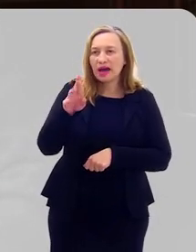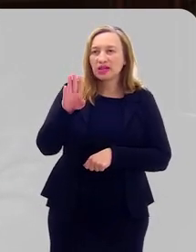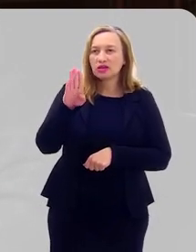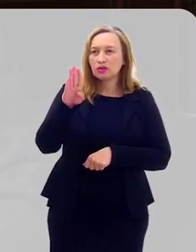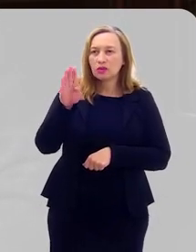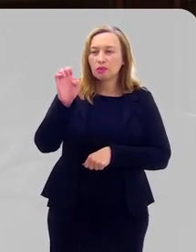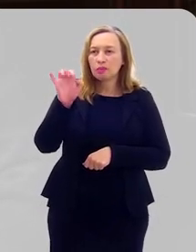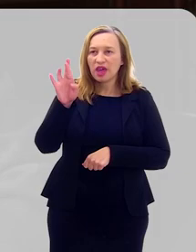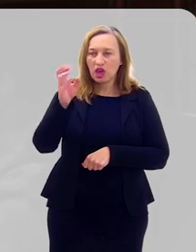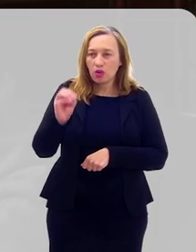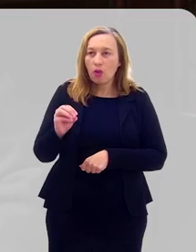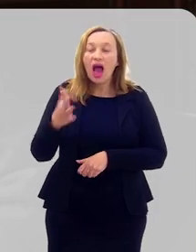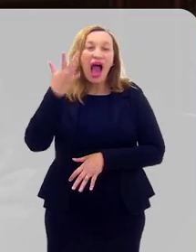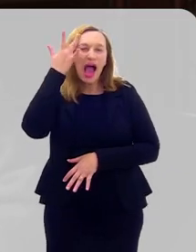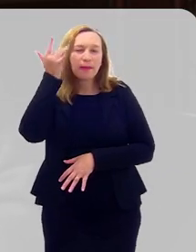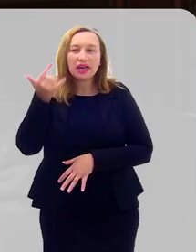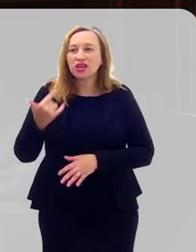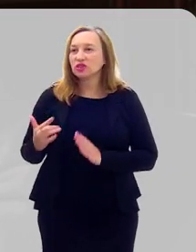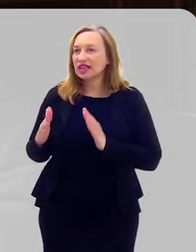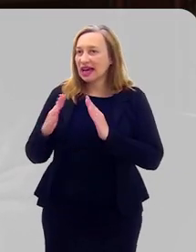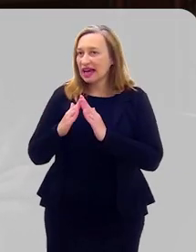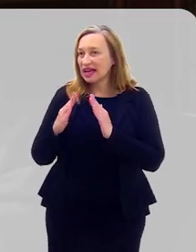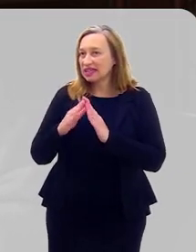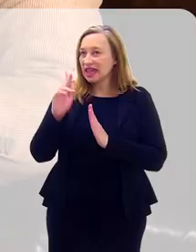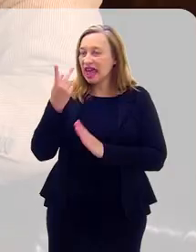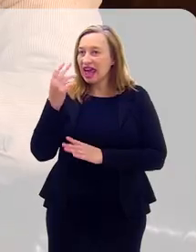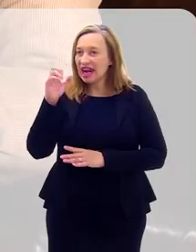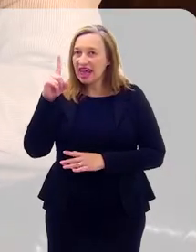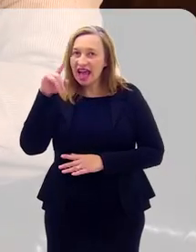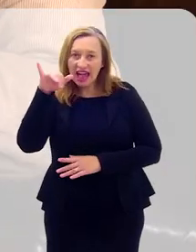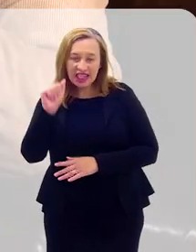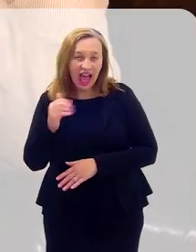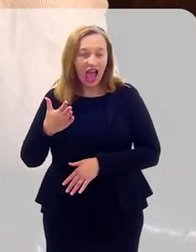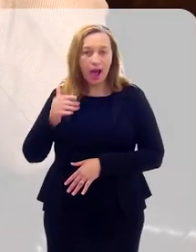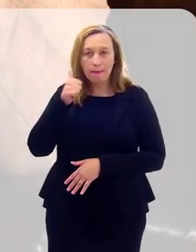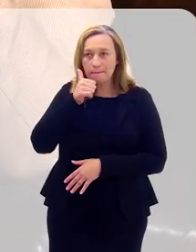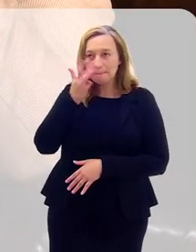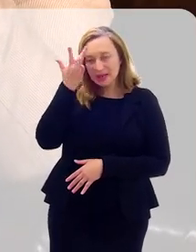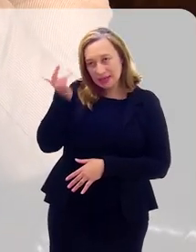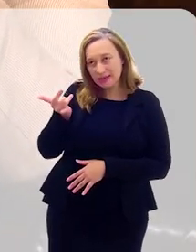Pena. Amanhã eu estou com Eliana Pittman. Eu estou na casa de Eliana amanhã.